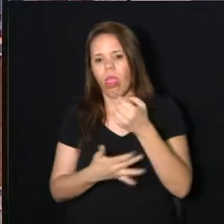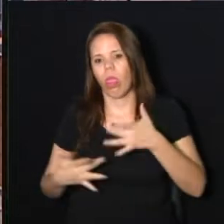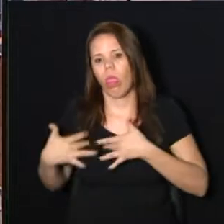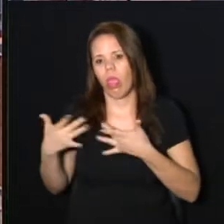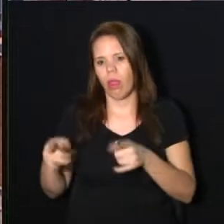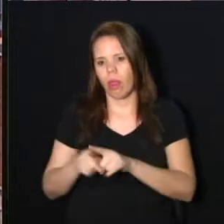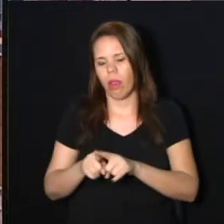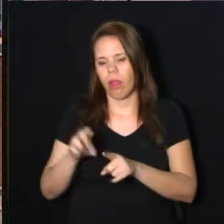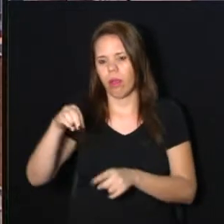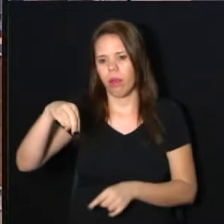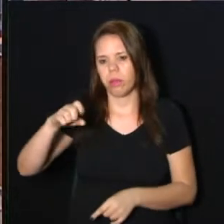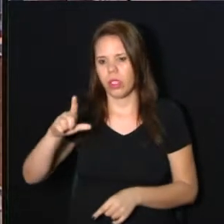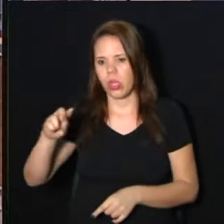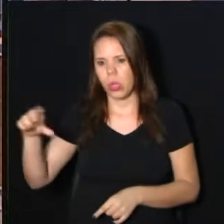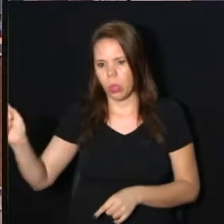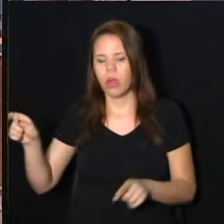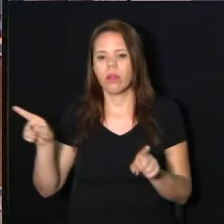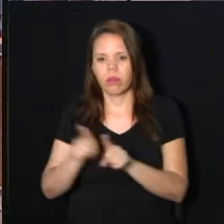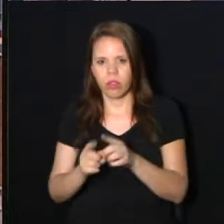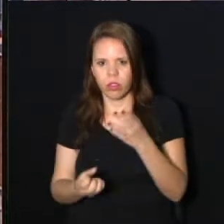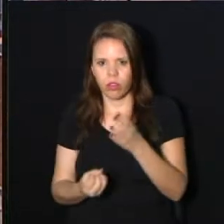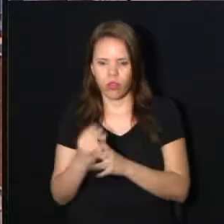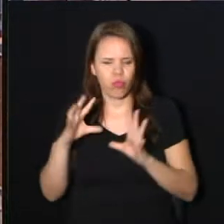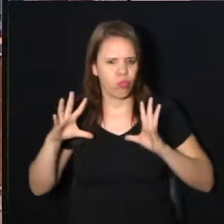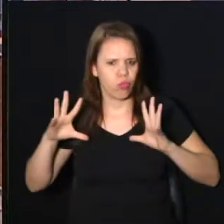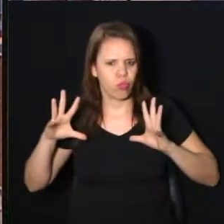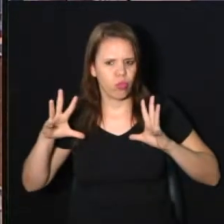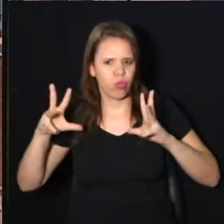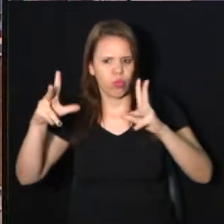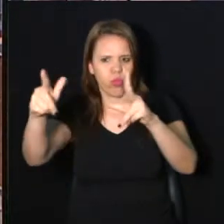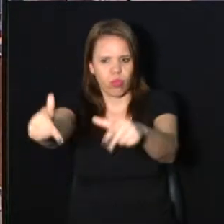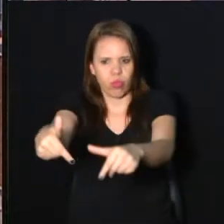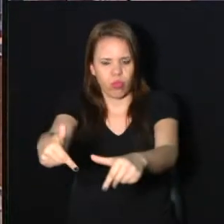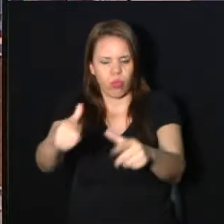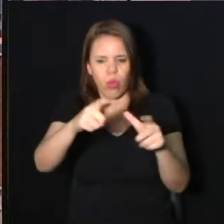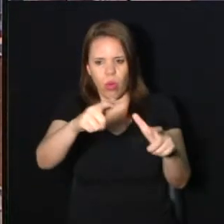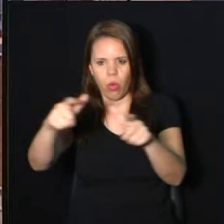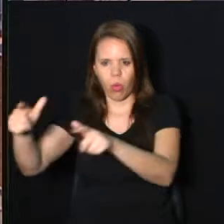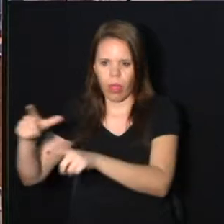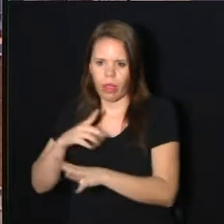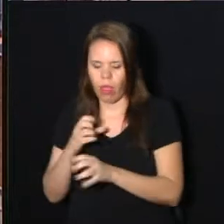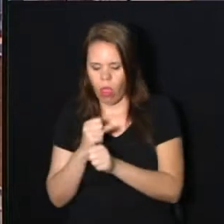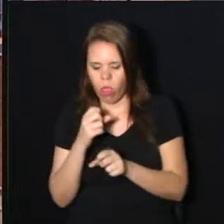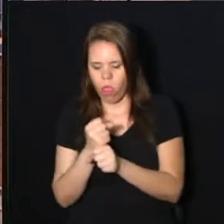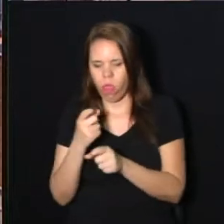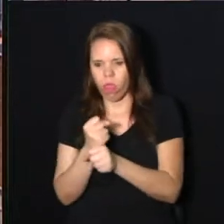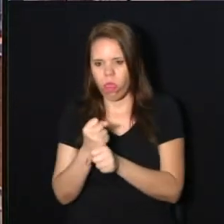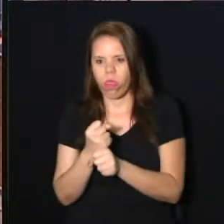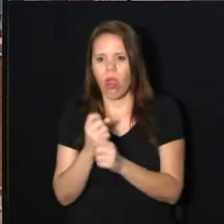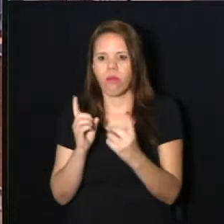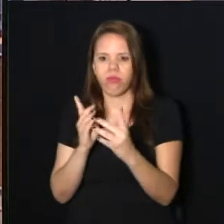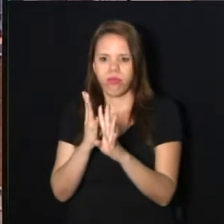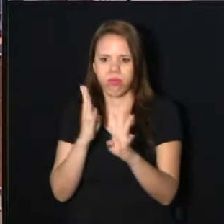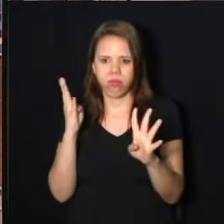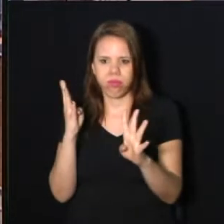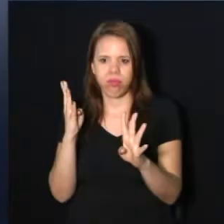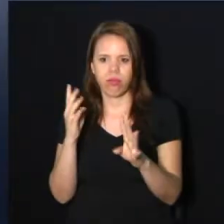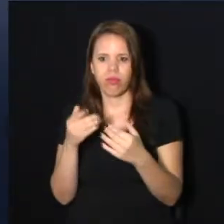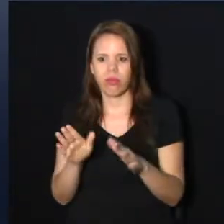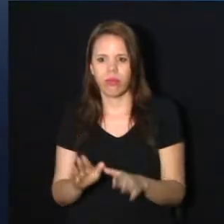ou medula óssea deve acontecer em todos os caixas ou guichês disponíveis nos